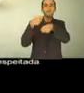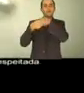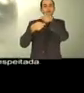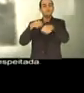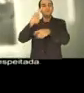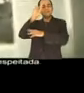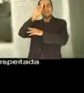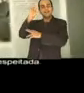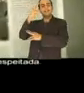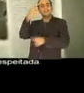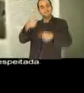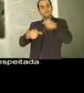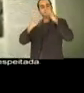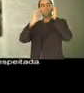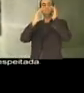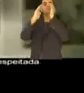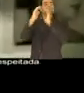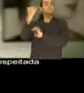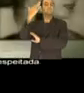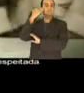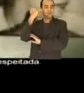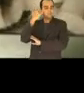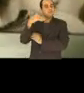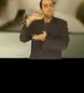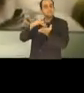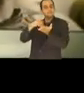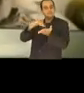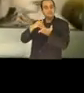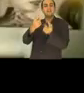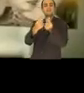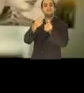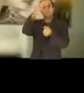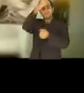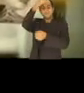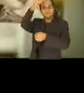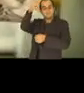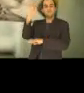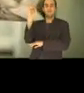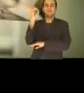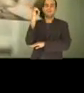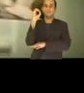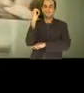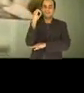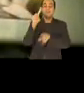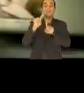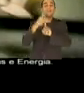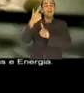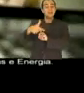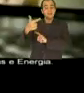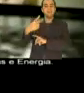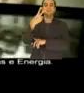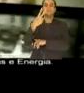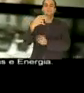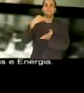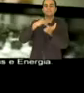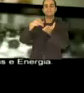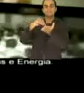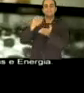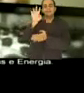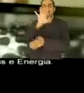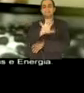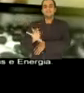Tornou-se economista e líder política respeitada. Foi secretária das Finanças da Prefeitura de Porto Alegre e 2